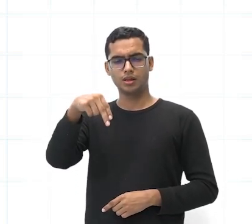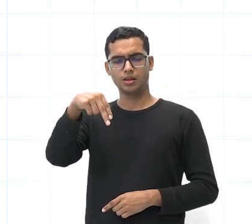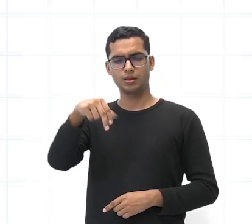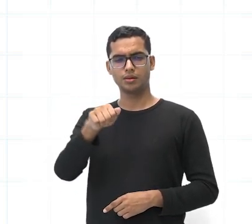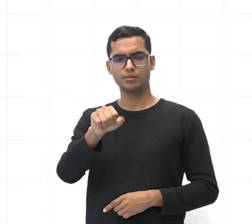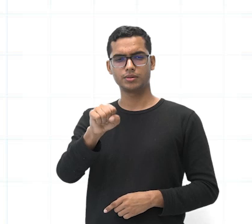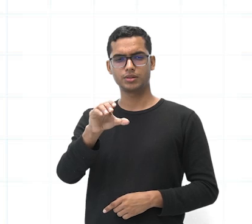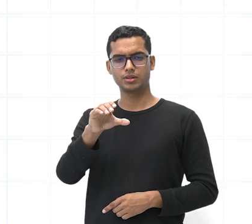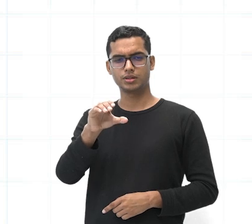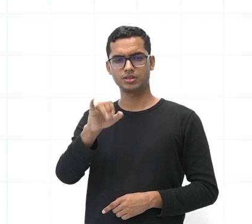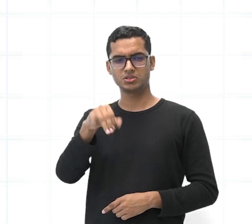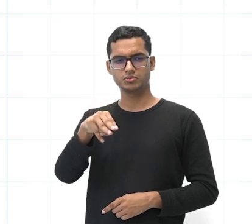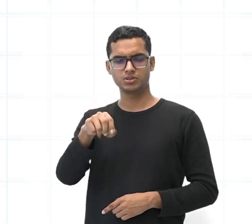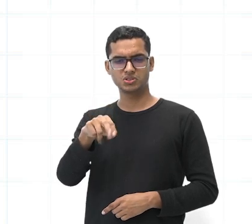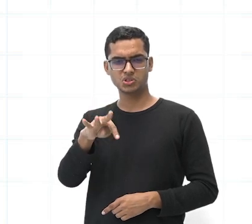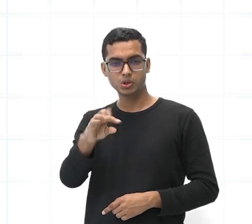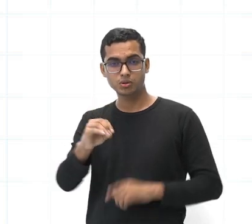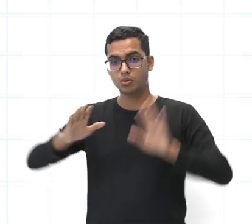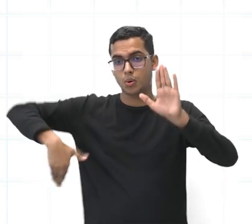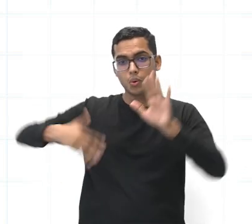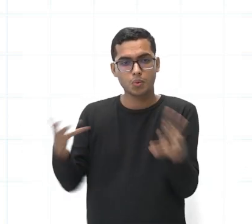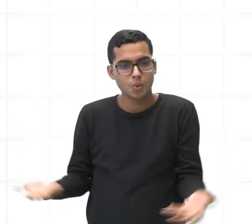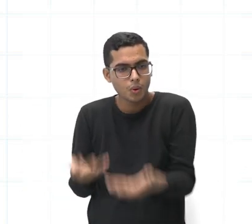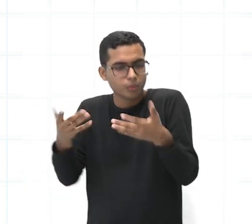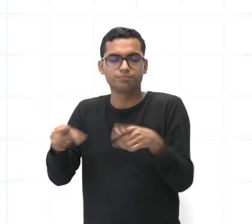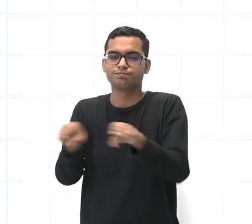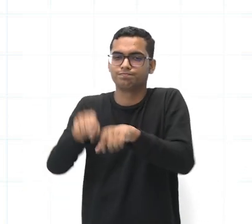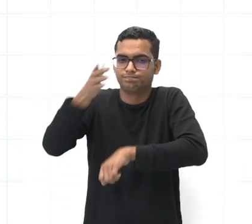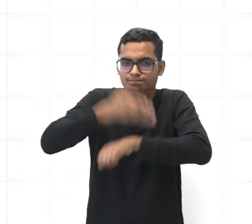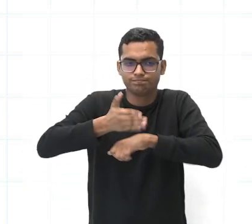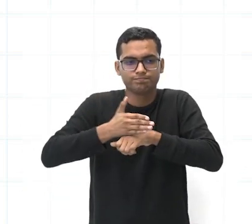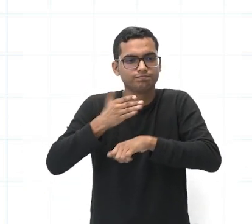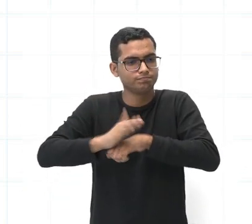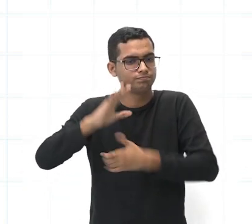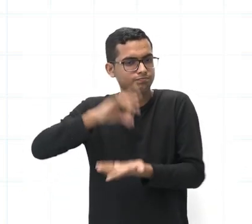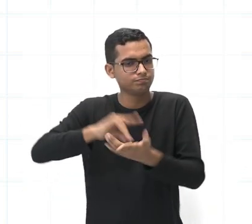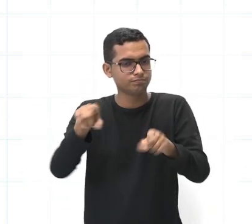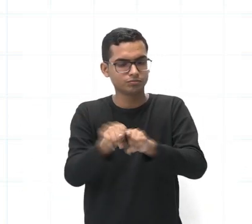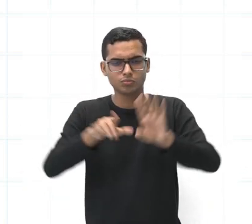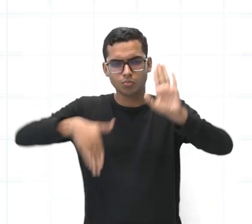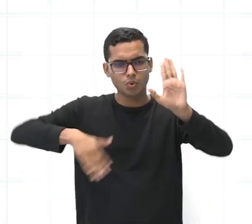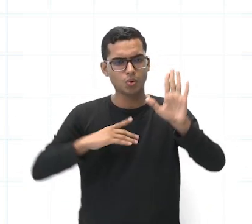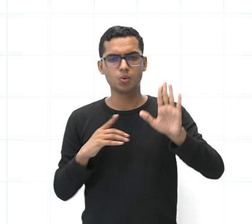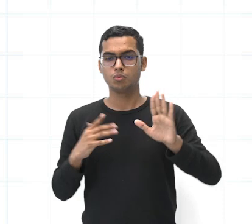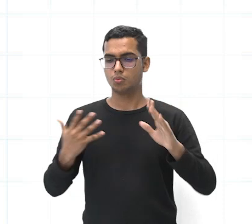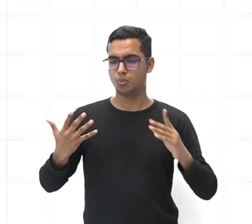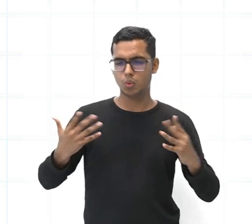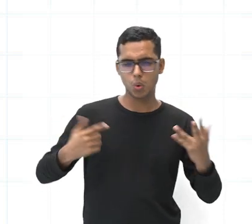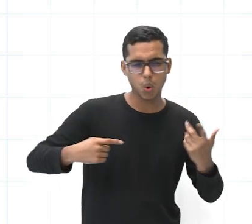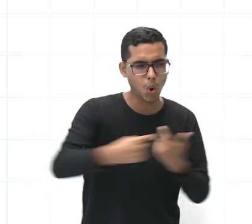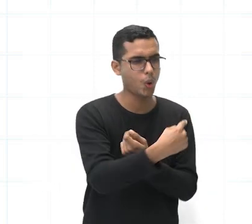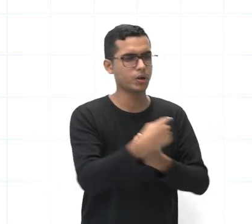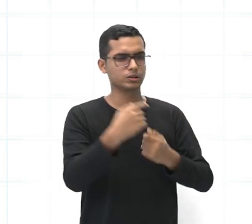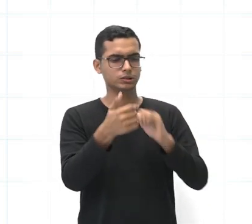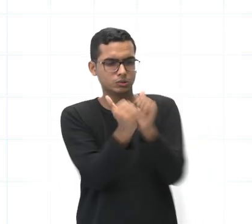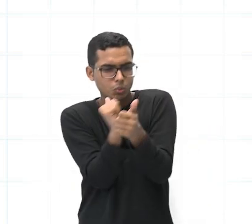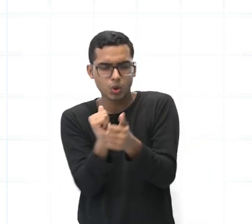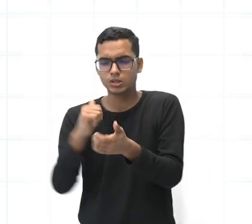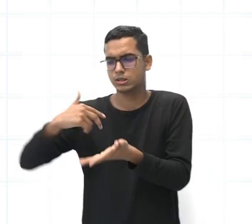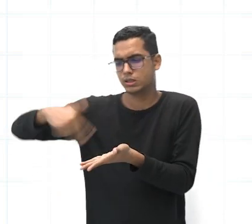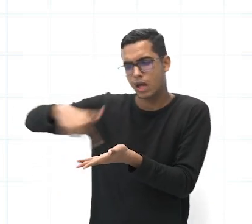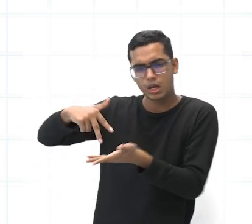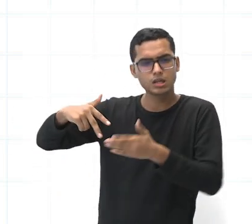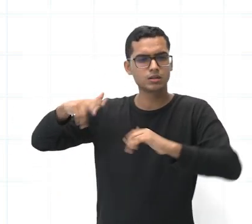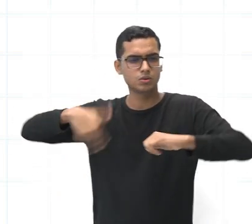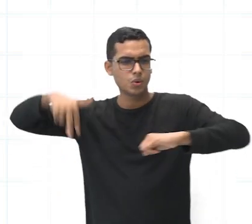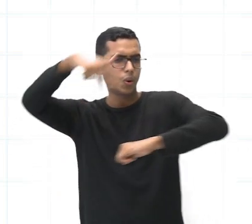estimulada e praticada. Não somente a natação, como vários outros esportes, a dança, a ginástica,